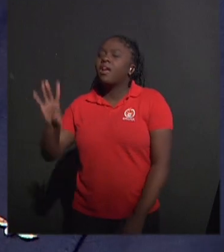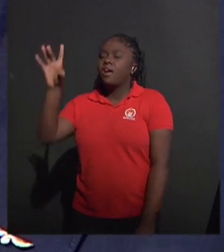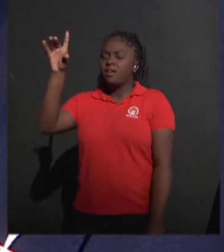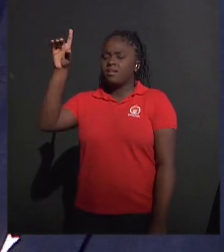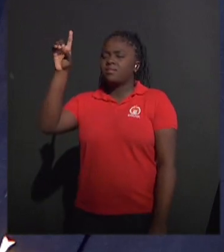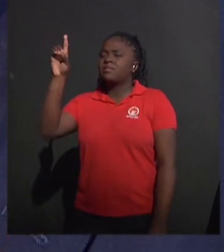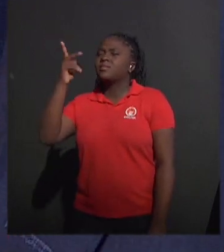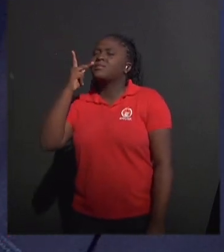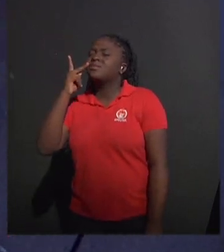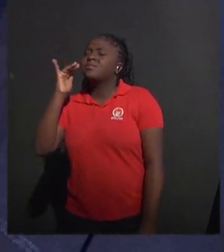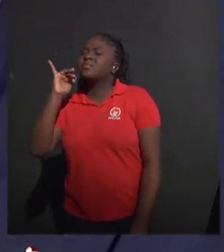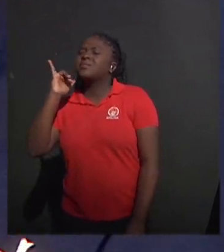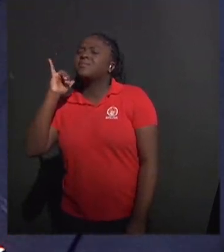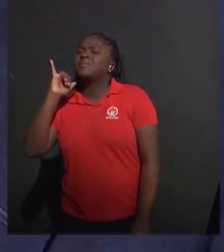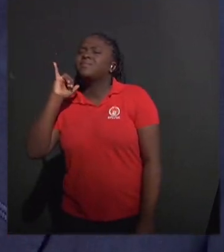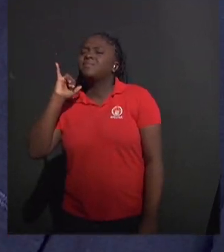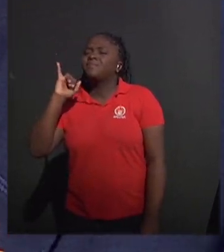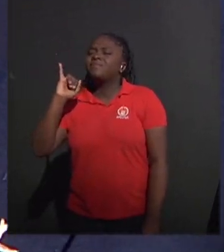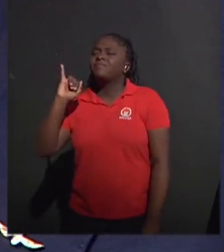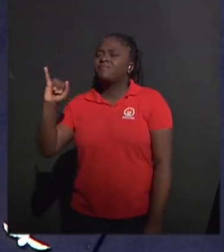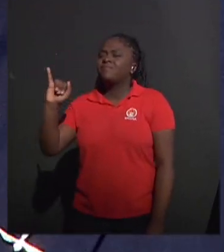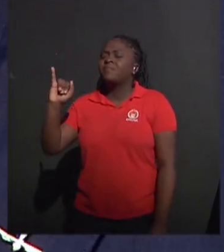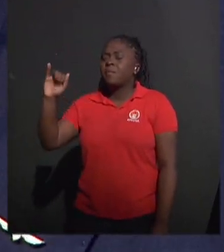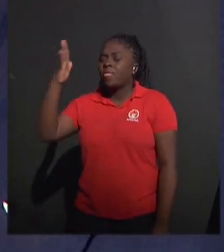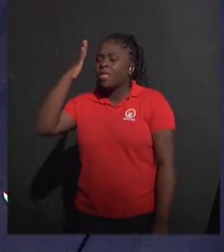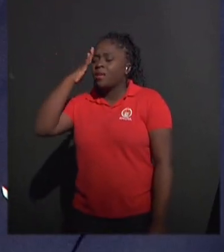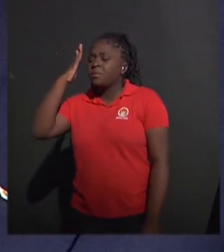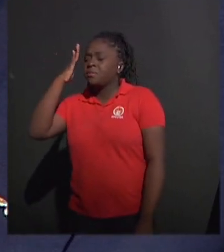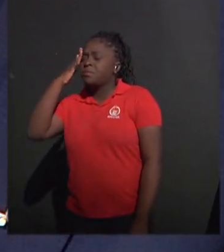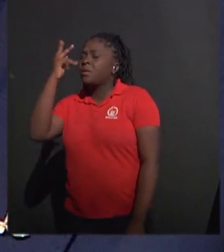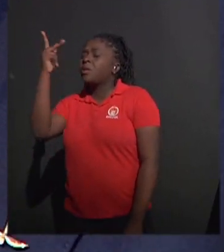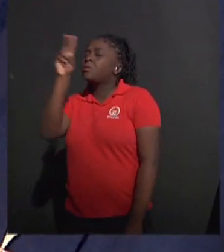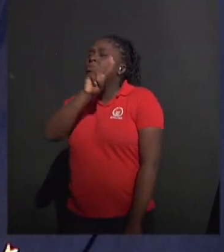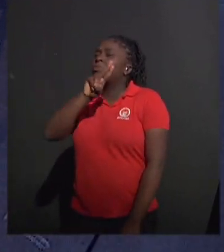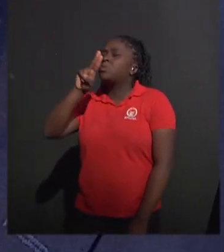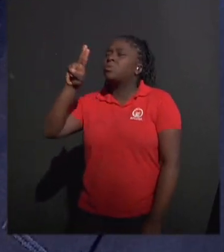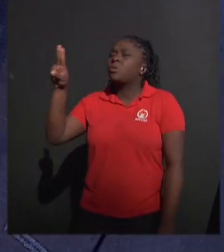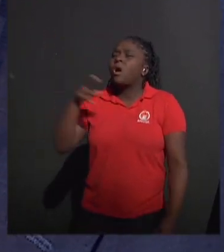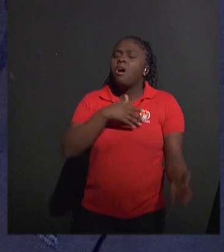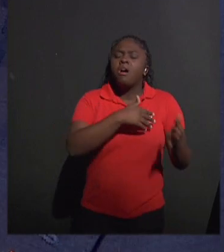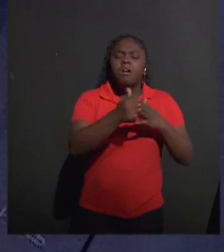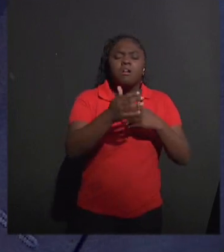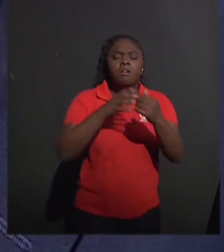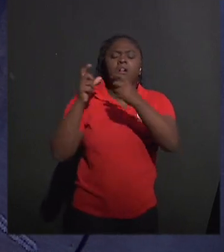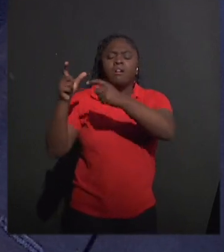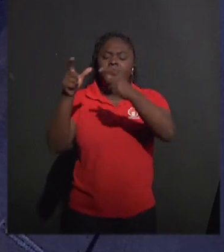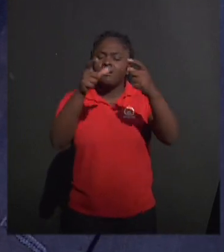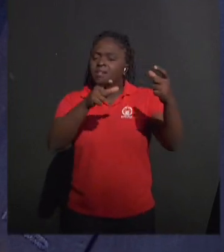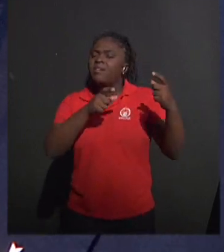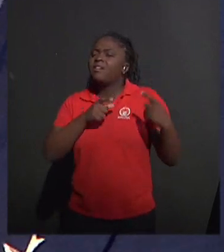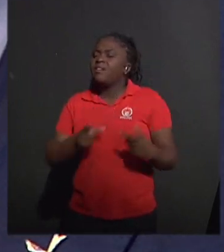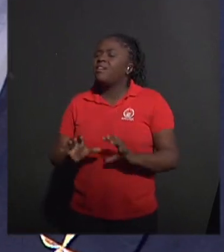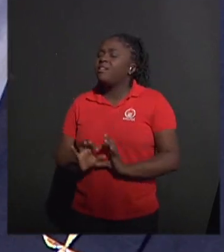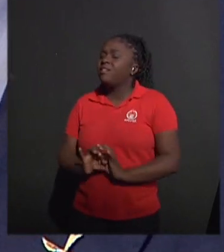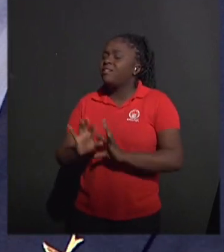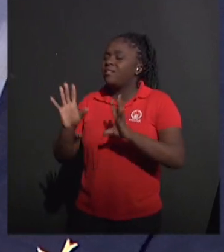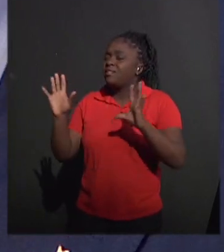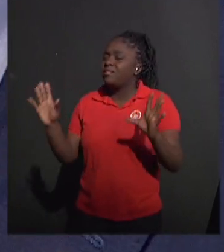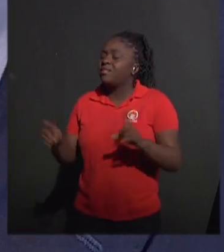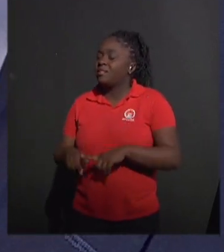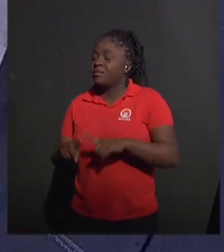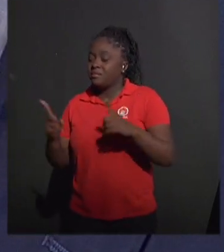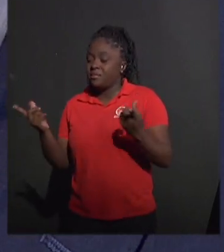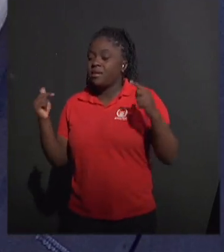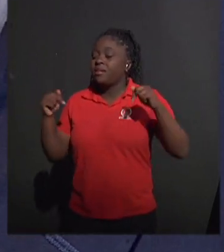eu sei que em qualquer lugar nós podemos invocar o Teu nome, mas estamos nessa casa também